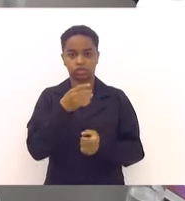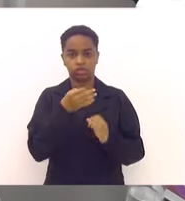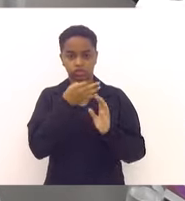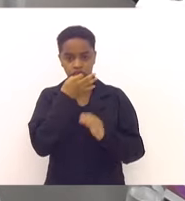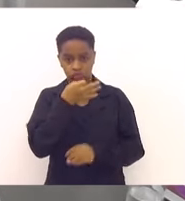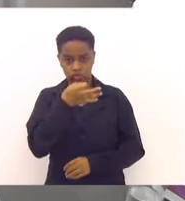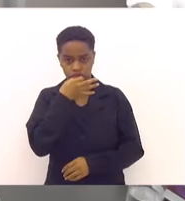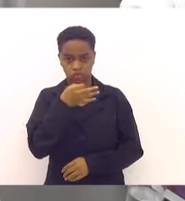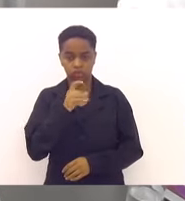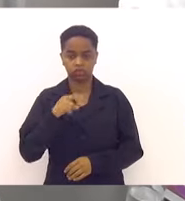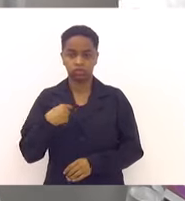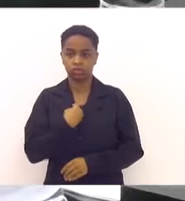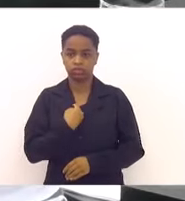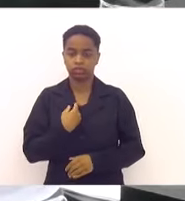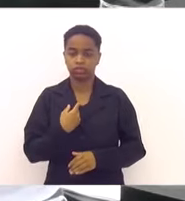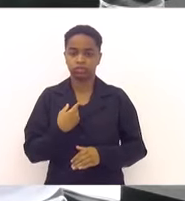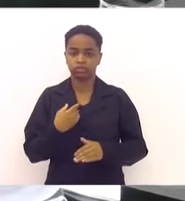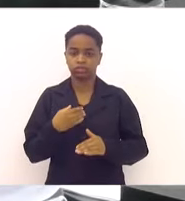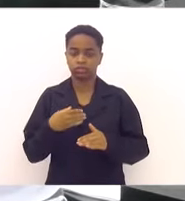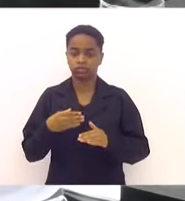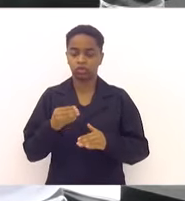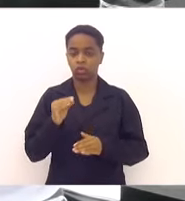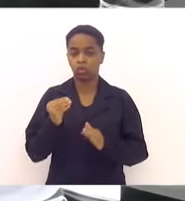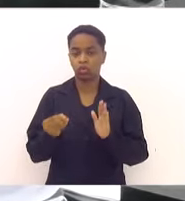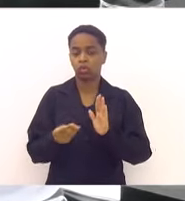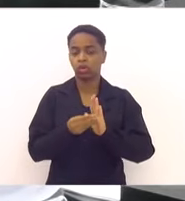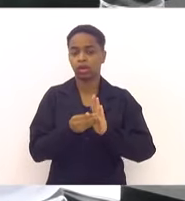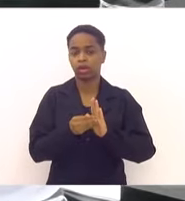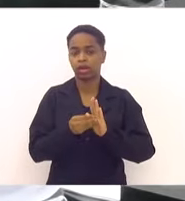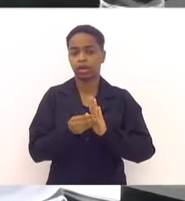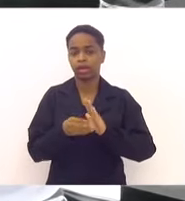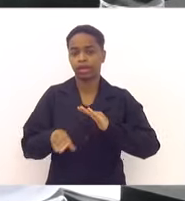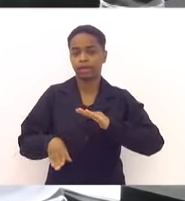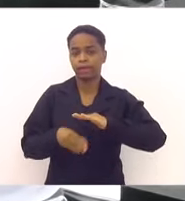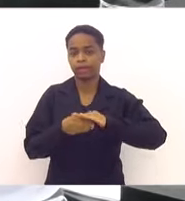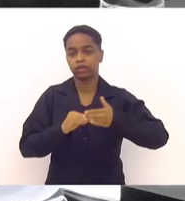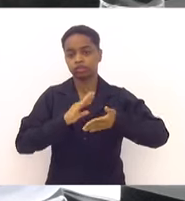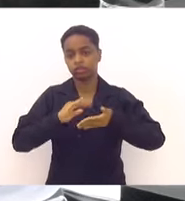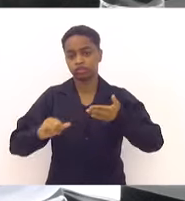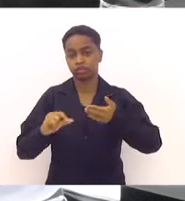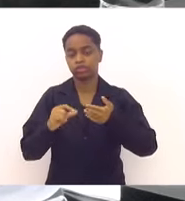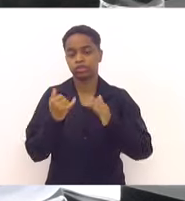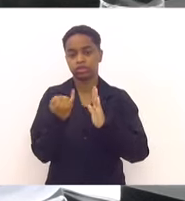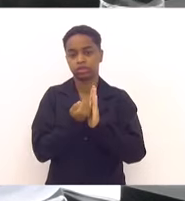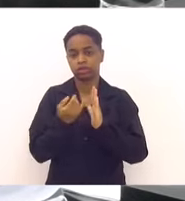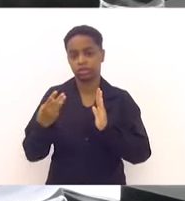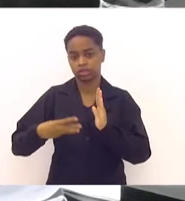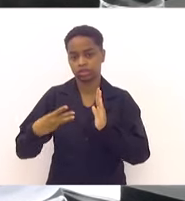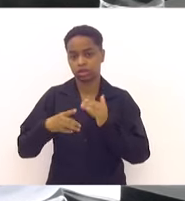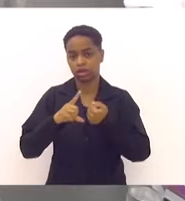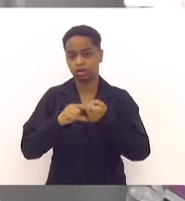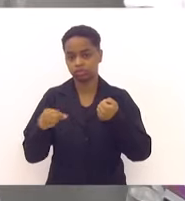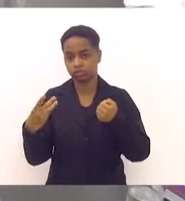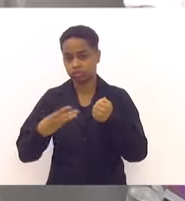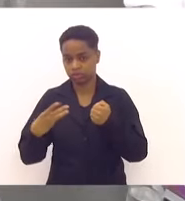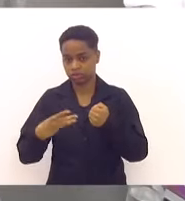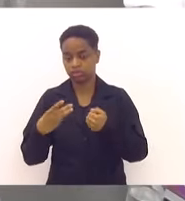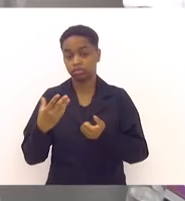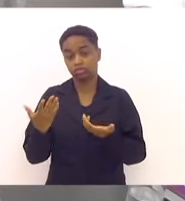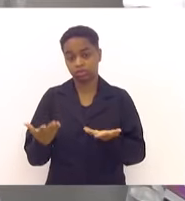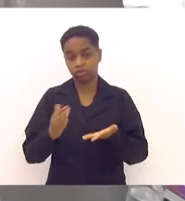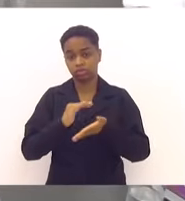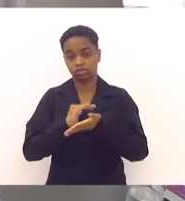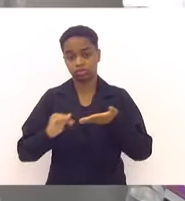para incorporar a emenda supressiva ao inciso 3º do artigo 3º, suprimindo, por